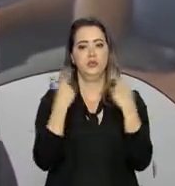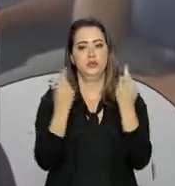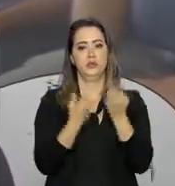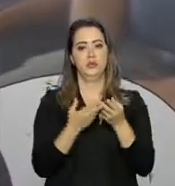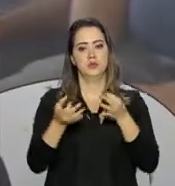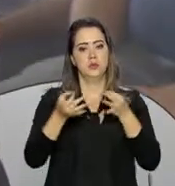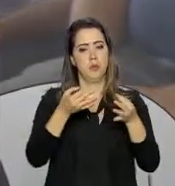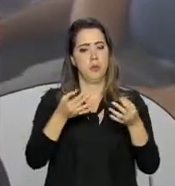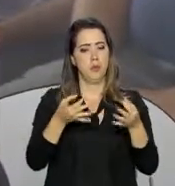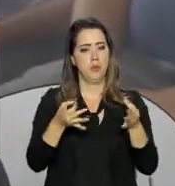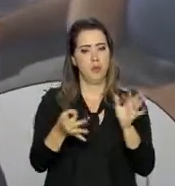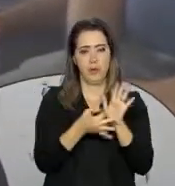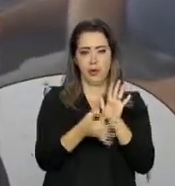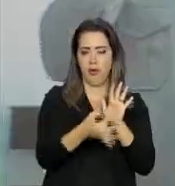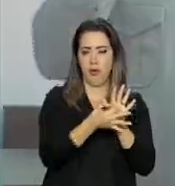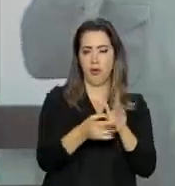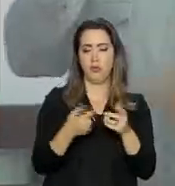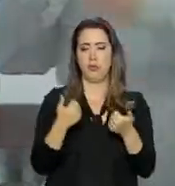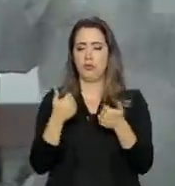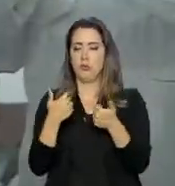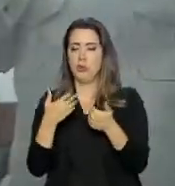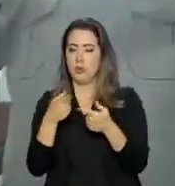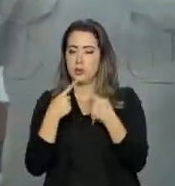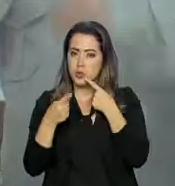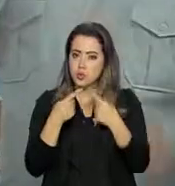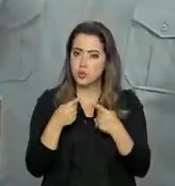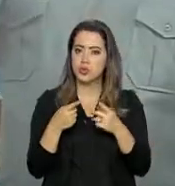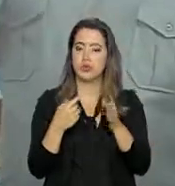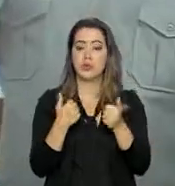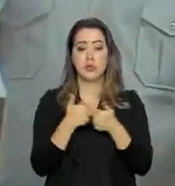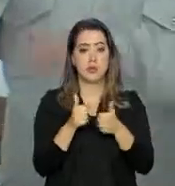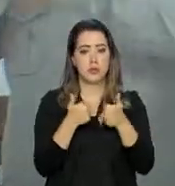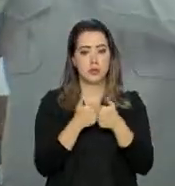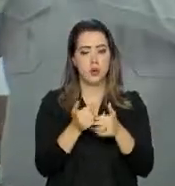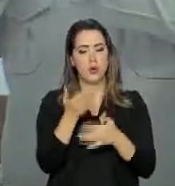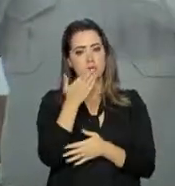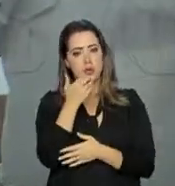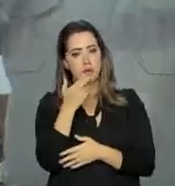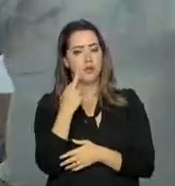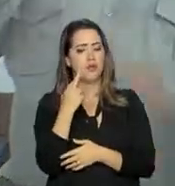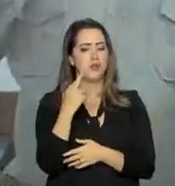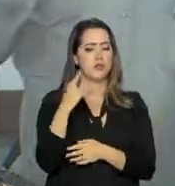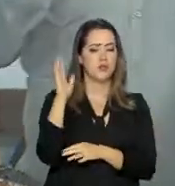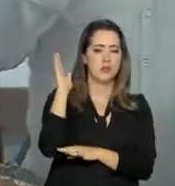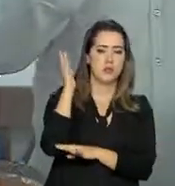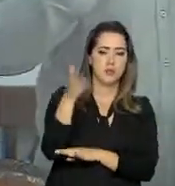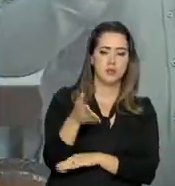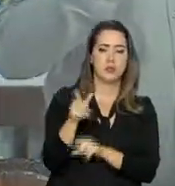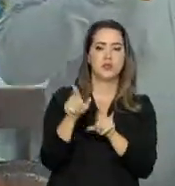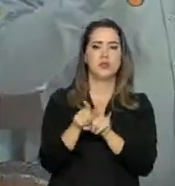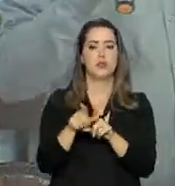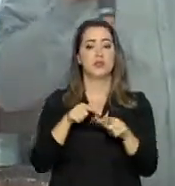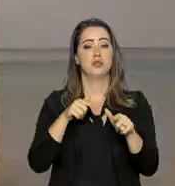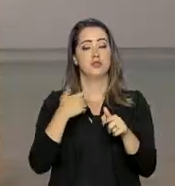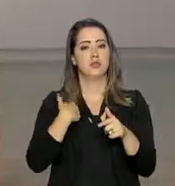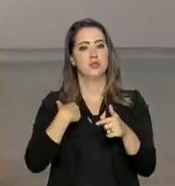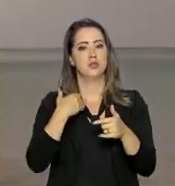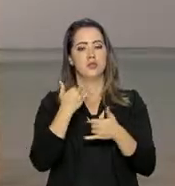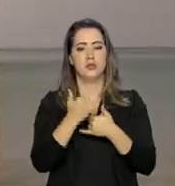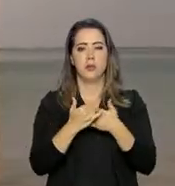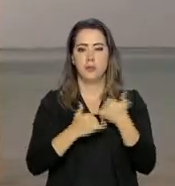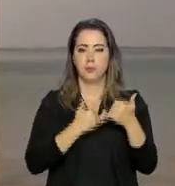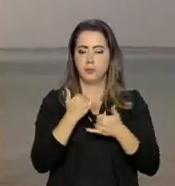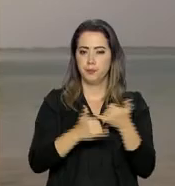de serviços como transporte alimentação hospedagem e atividades de aventura no parque dos lençóis maranhenses o